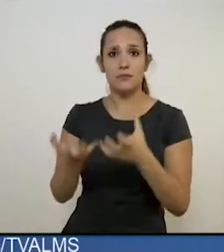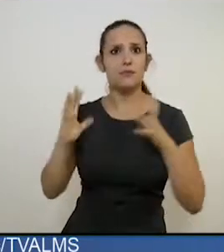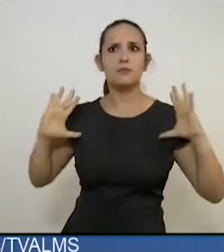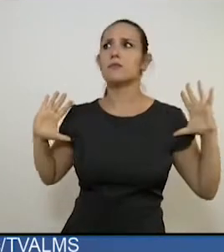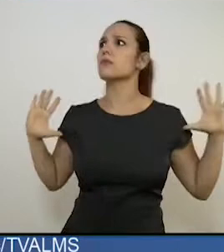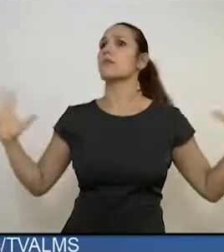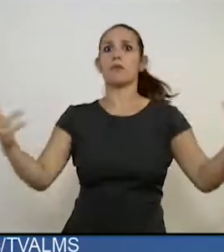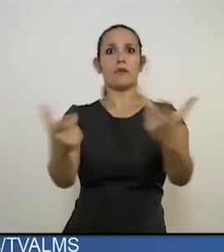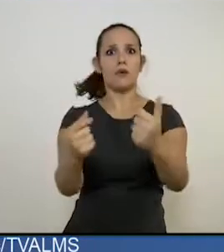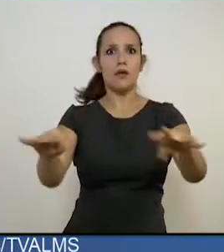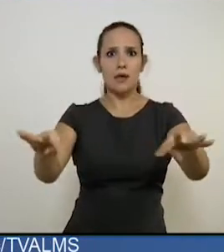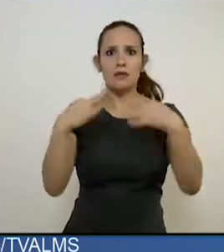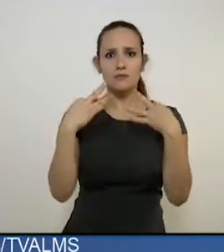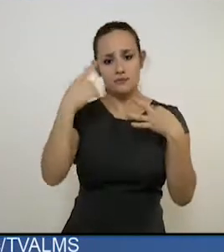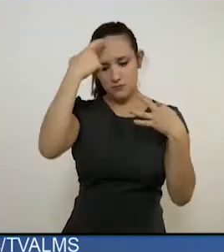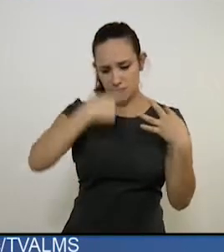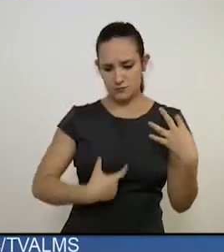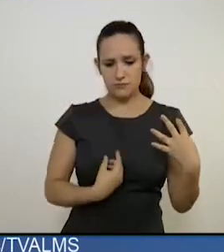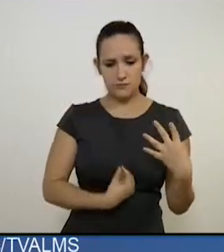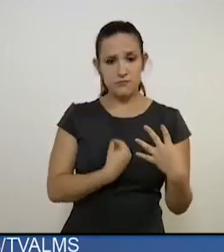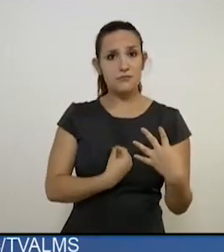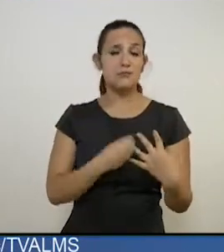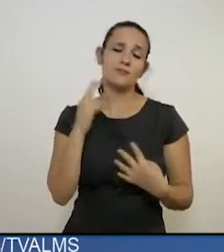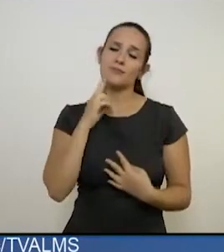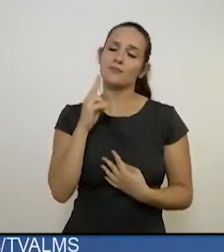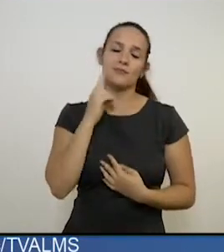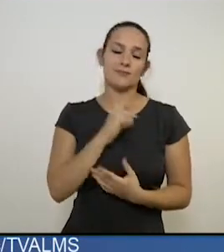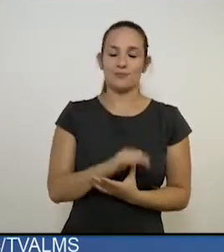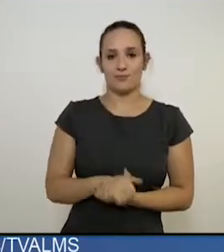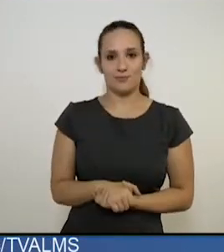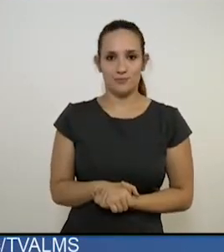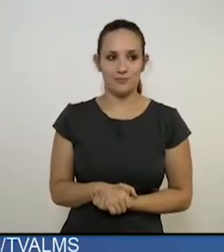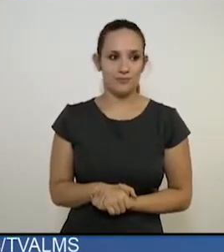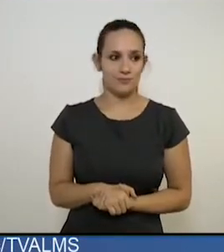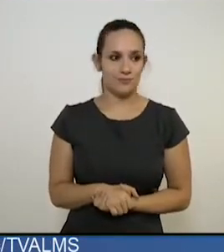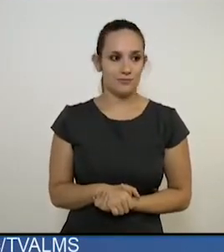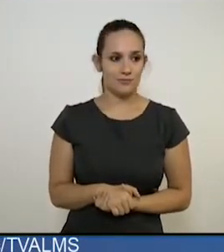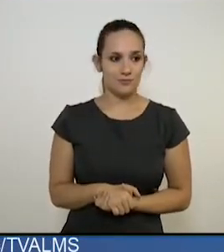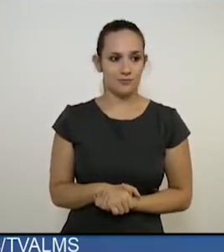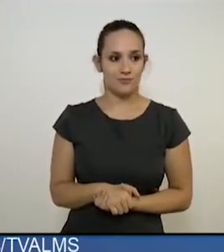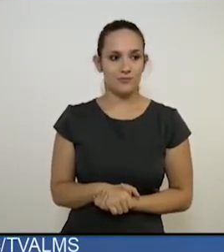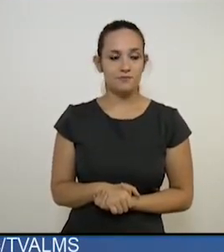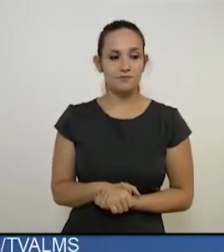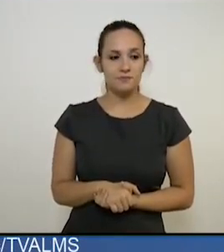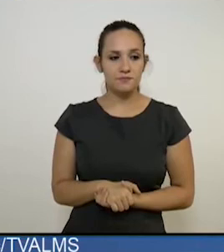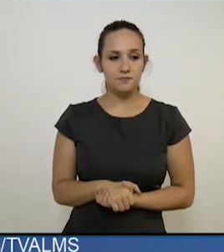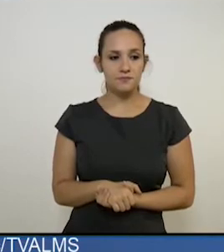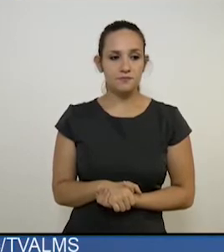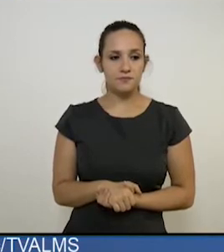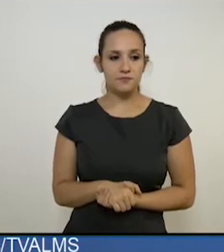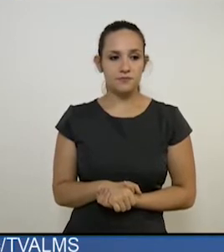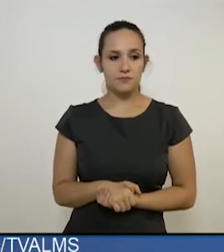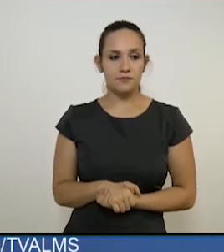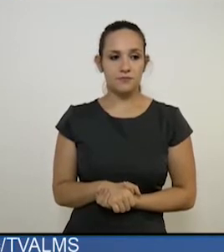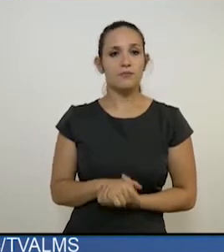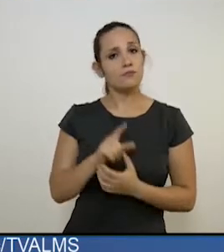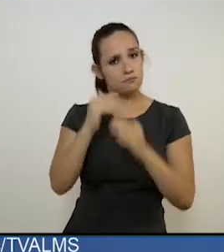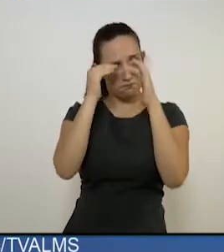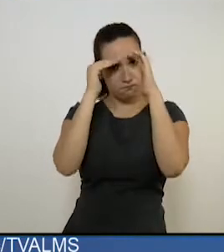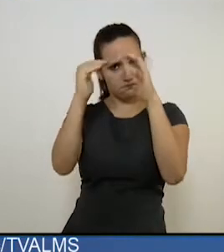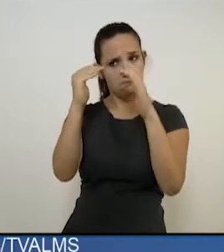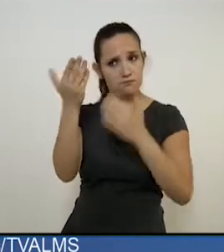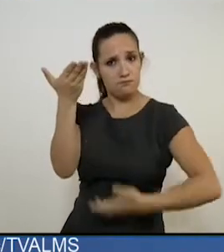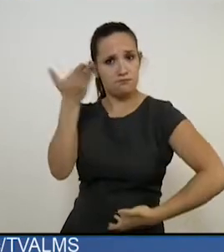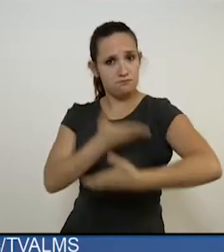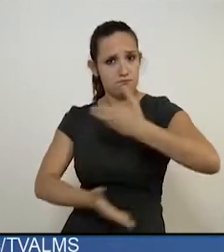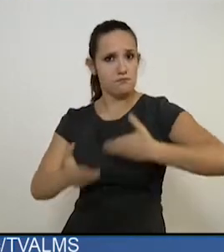todos vejam a vida como elas a vê, né? Como elas veem a vida, com respeito,